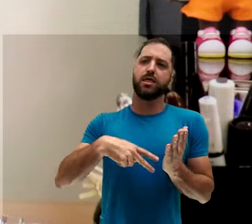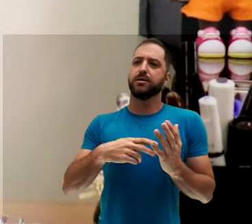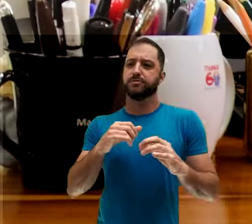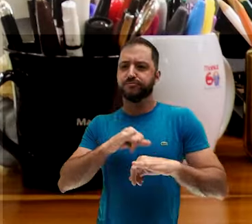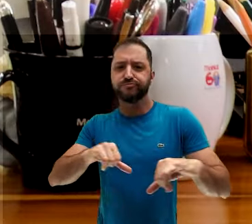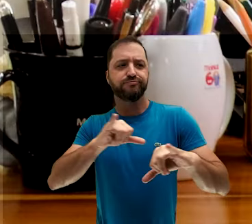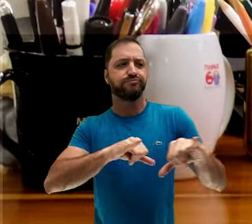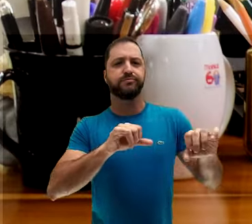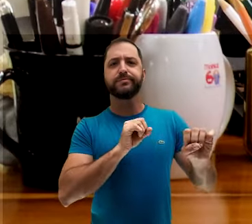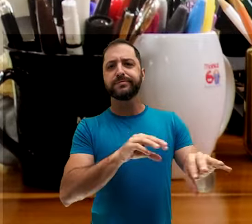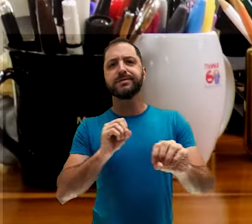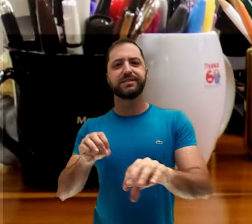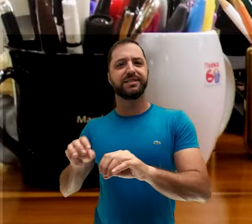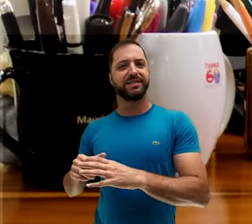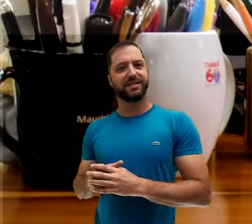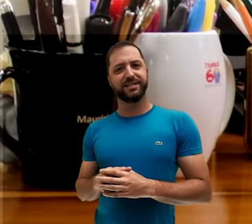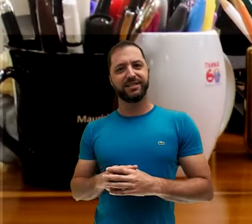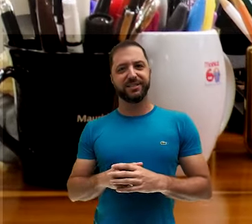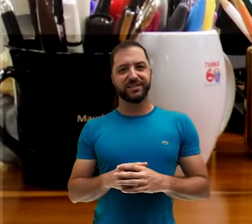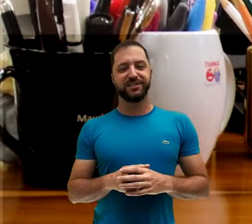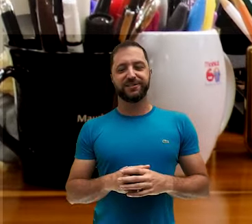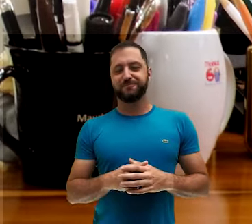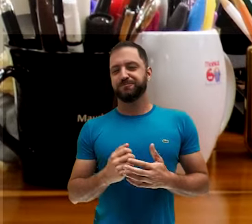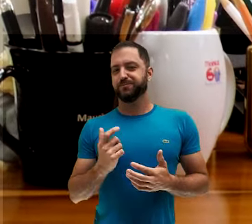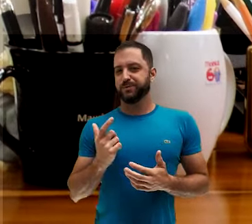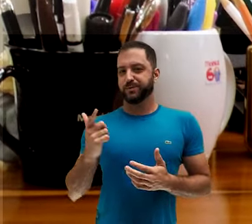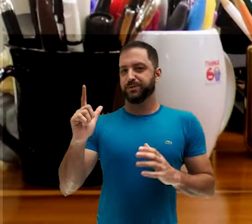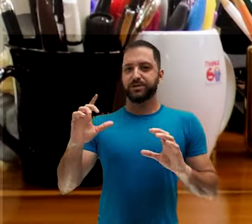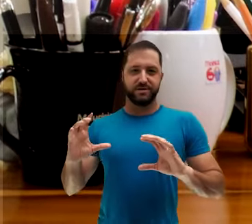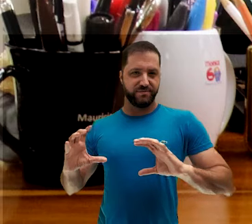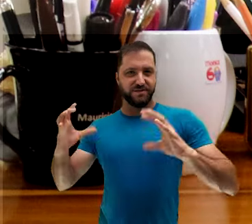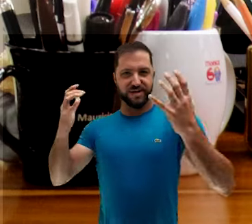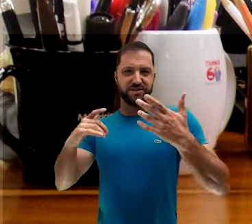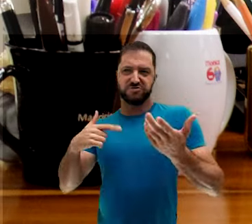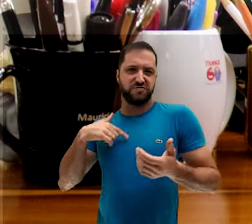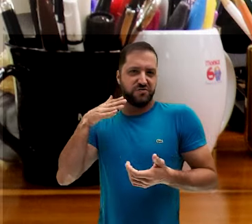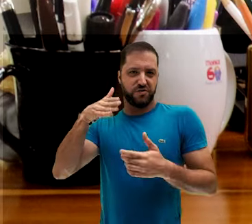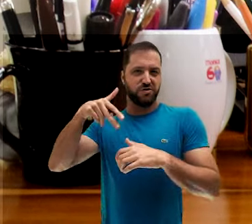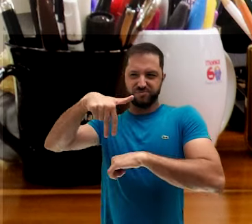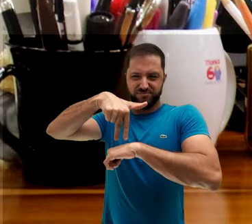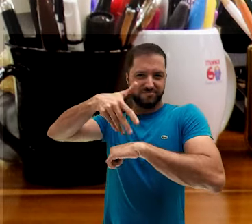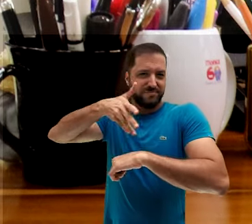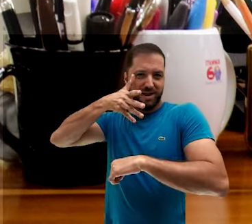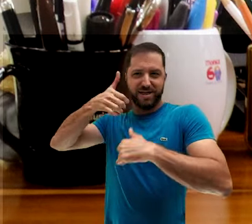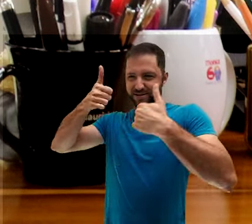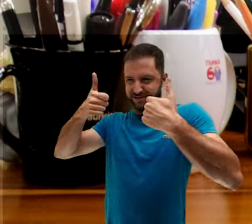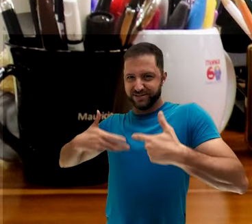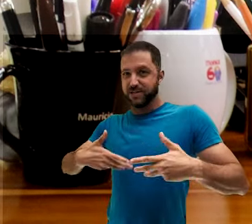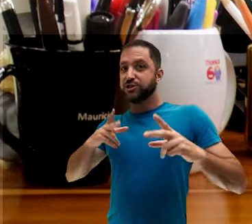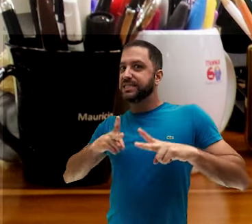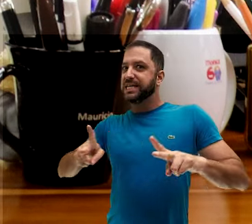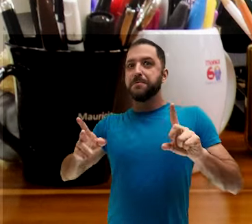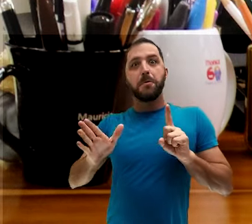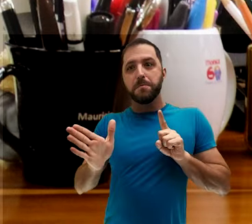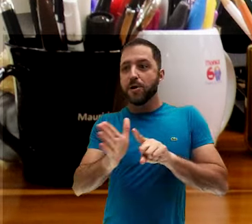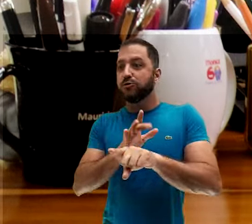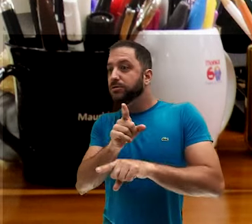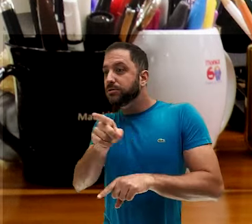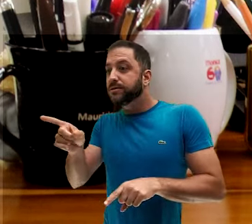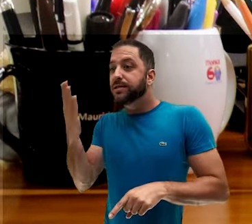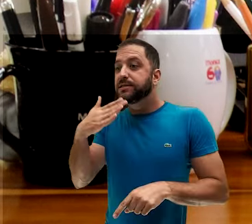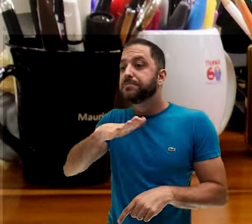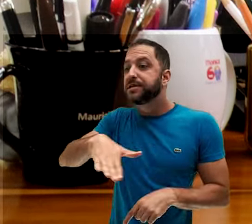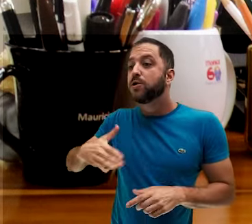aula. Quando estou em eventos com o auditório, eu sempre pergunto às pessoas: